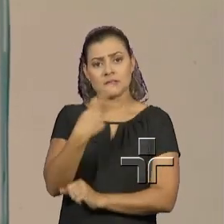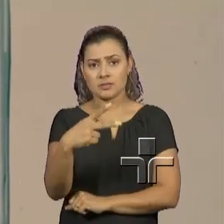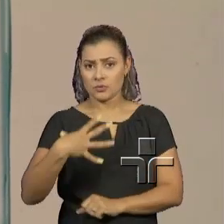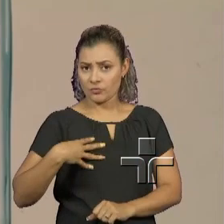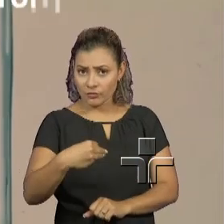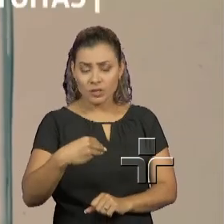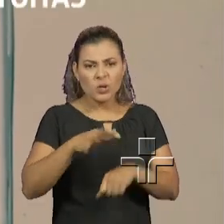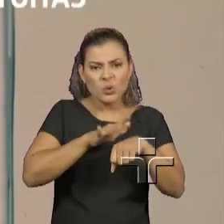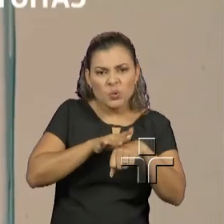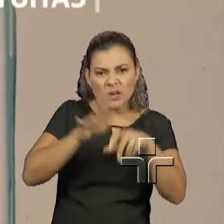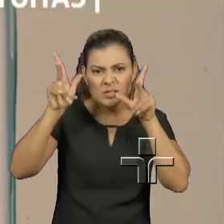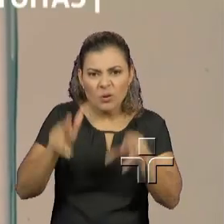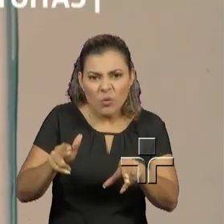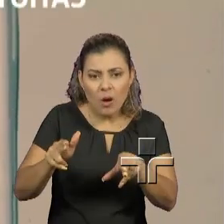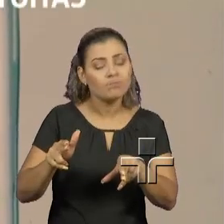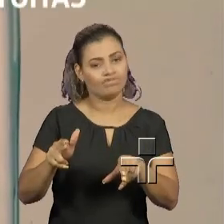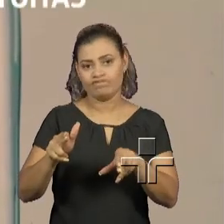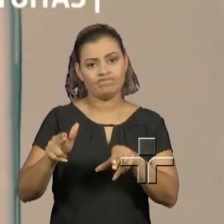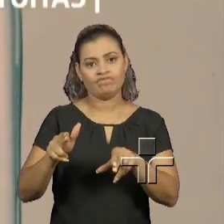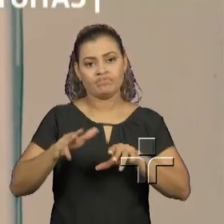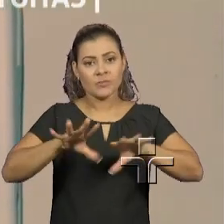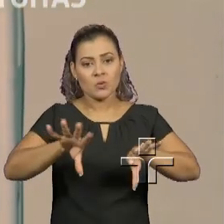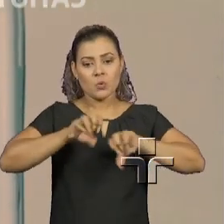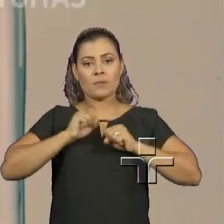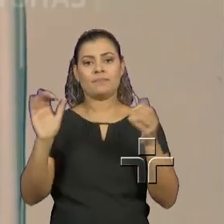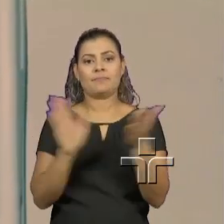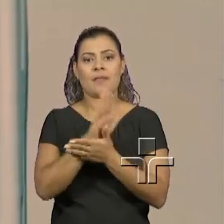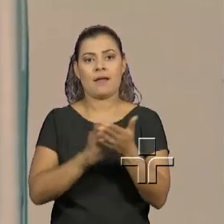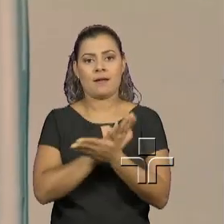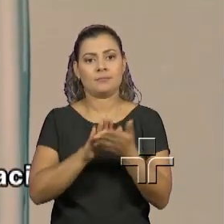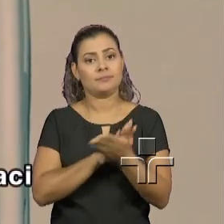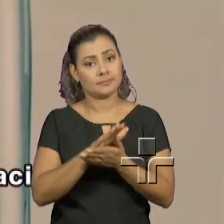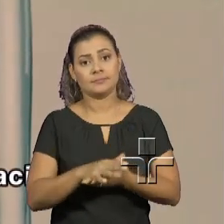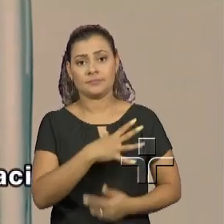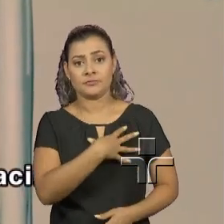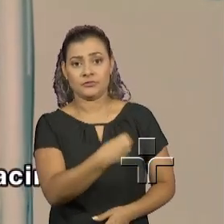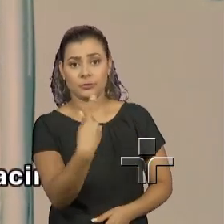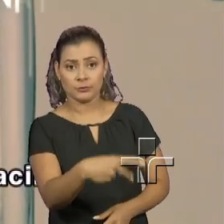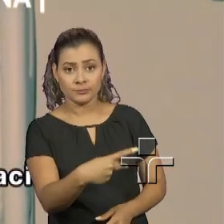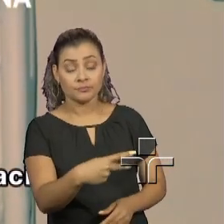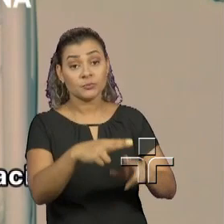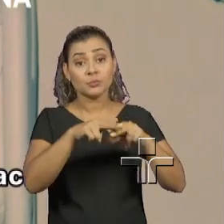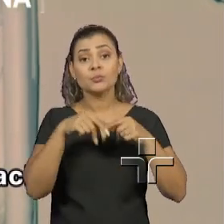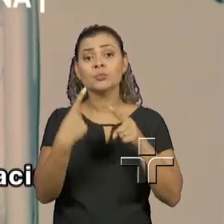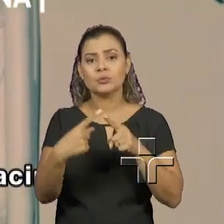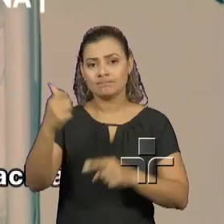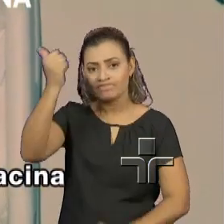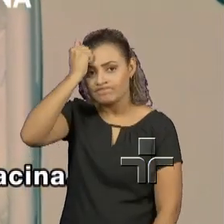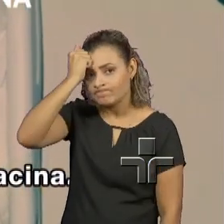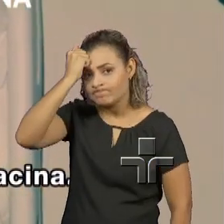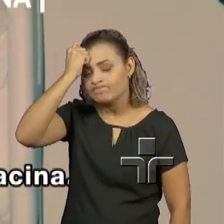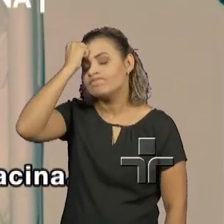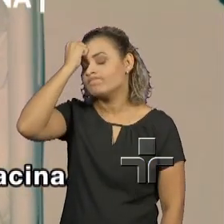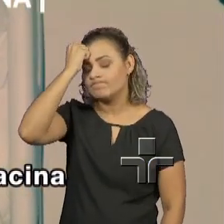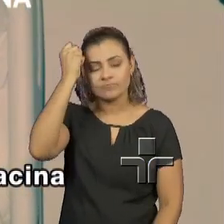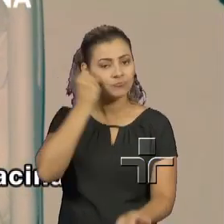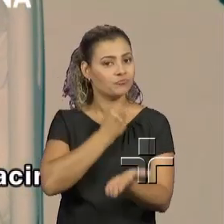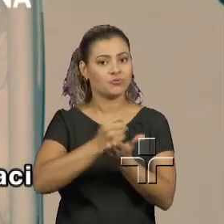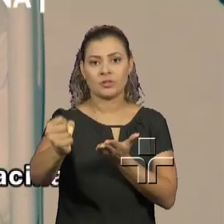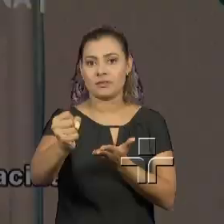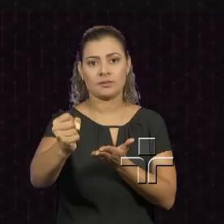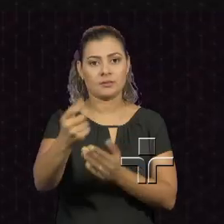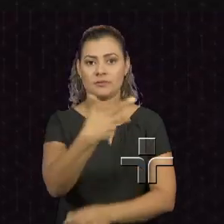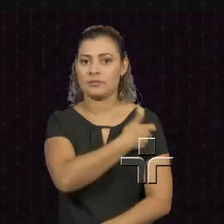que doenças como essa façam parte da história deles, porque contra o arrependimento, não